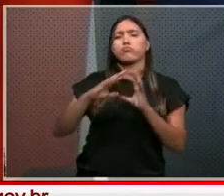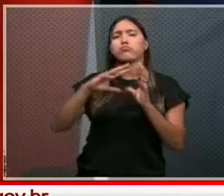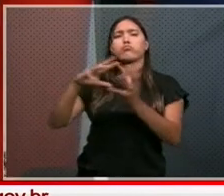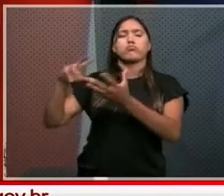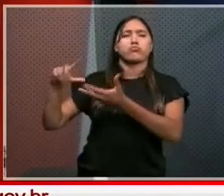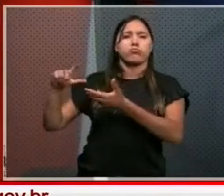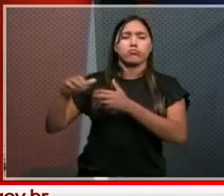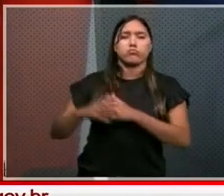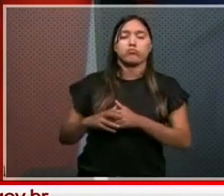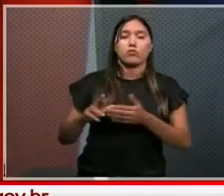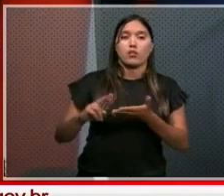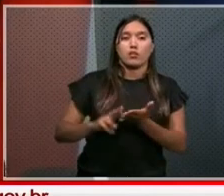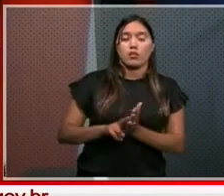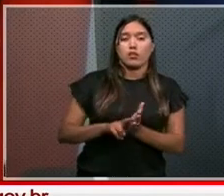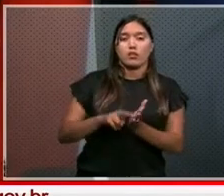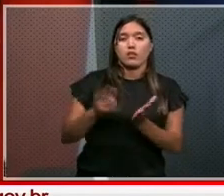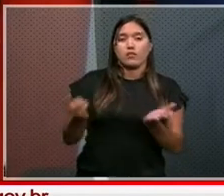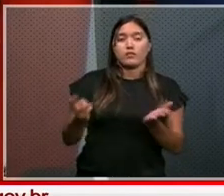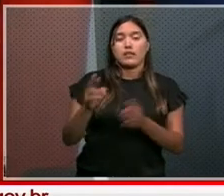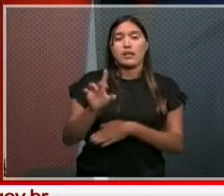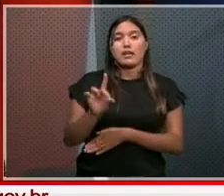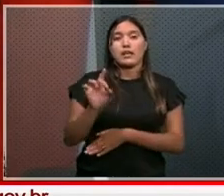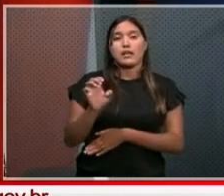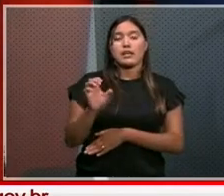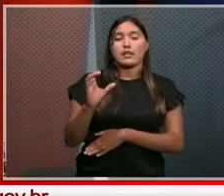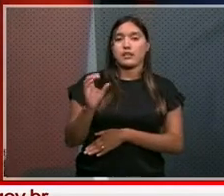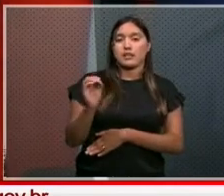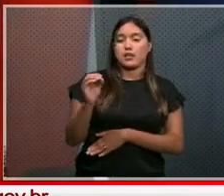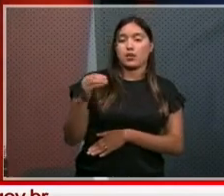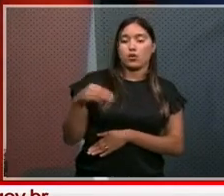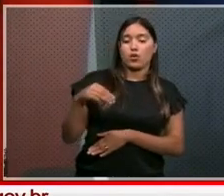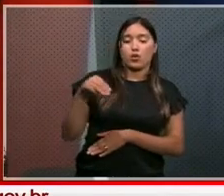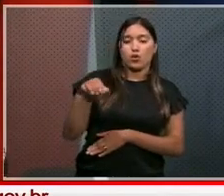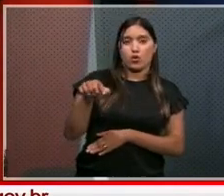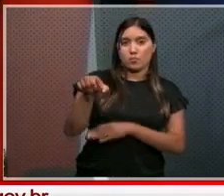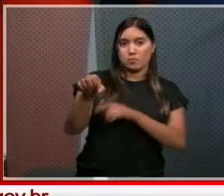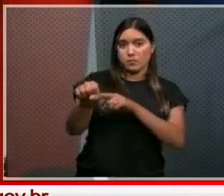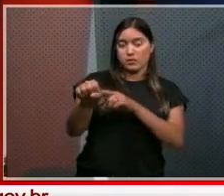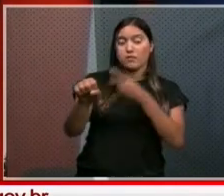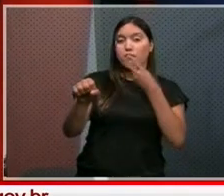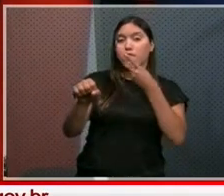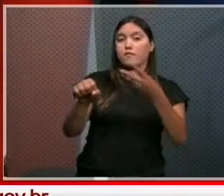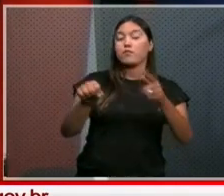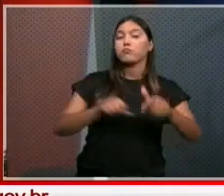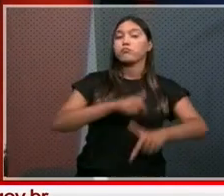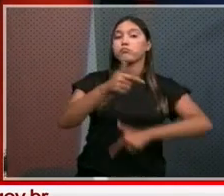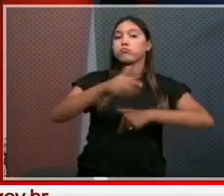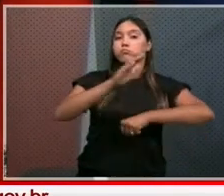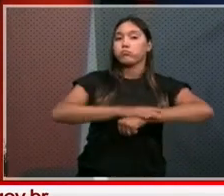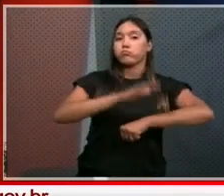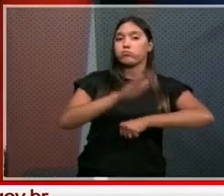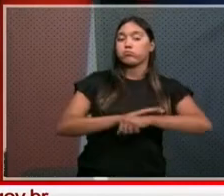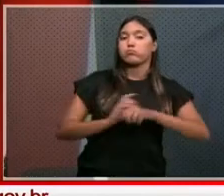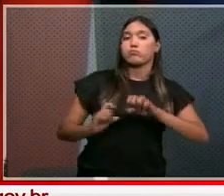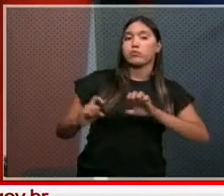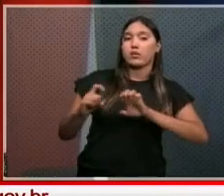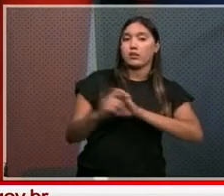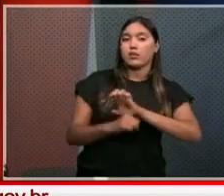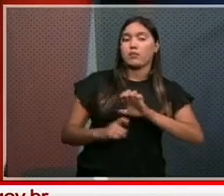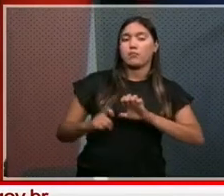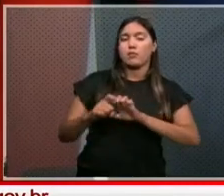a revista decomment por exemplo denominou a atuação da Embrapa de milagre do